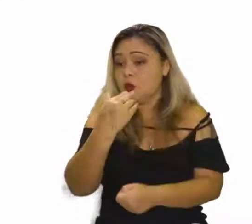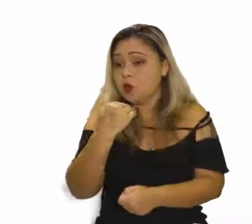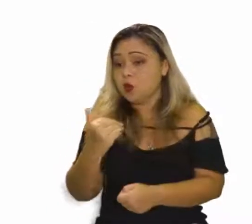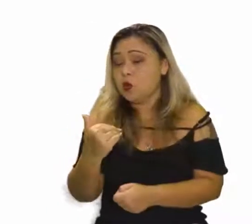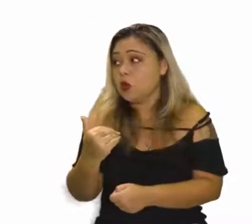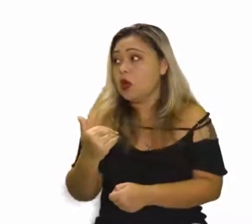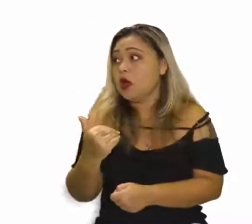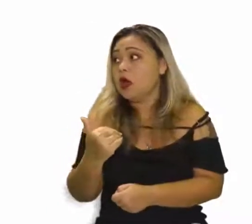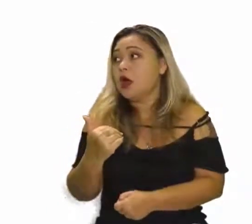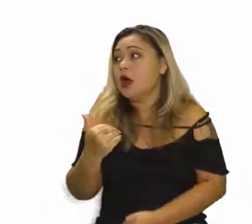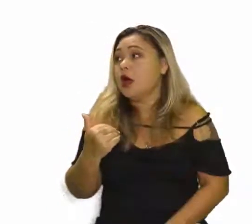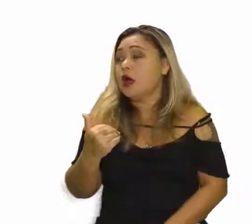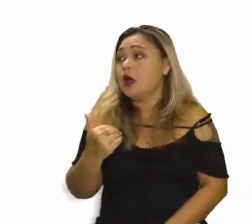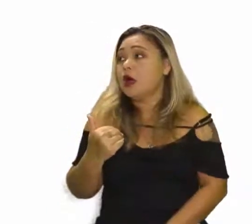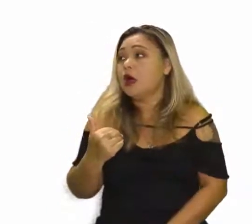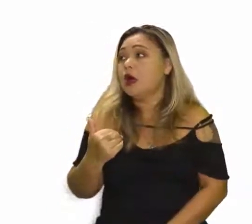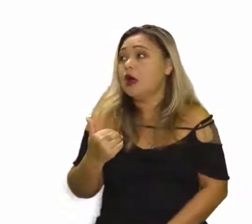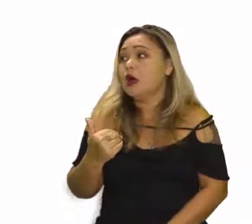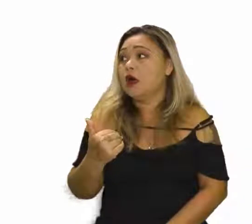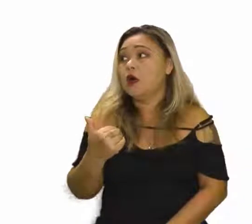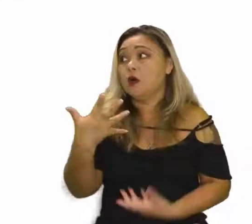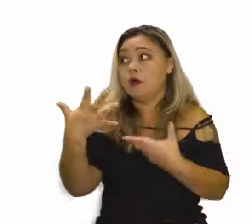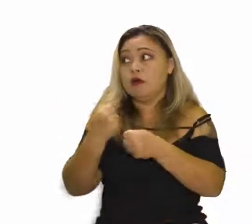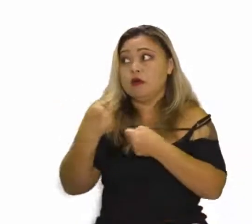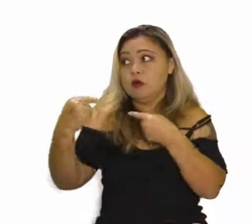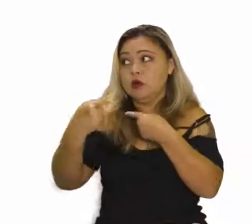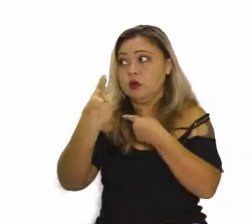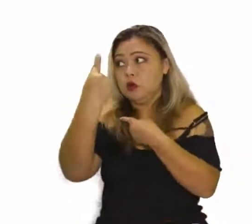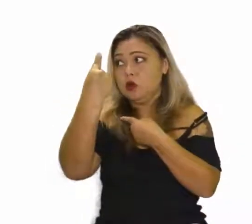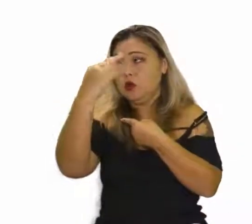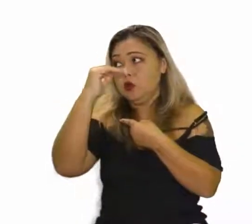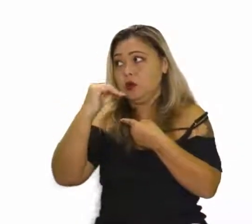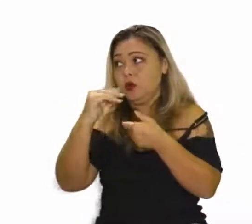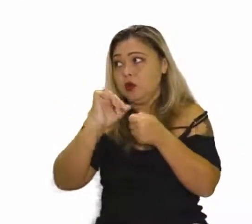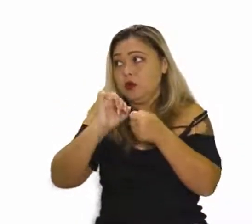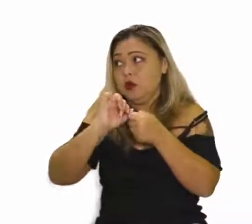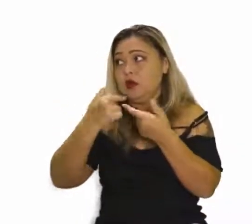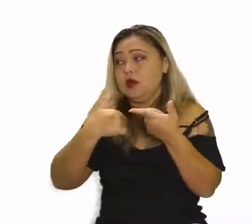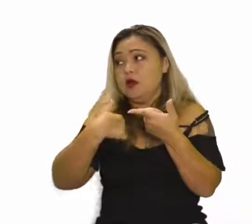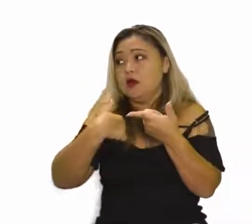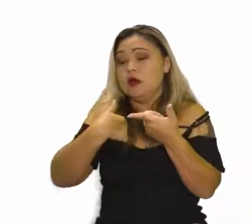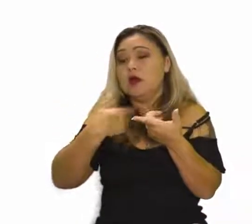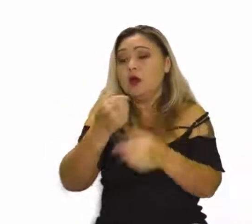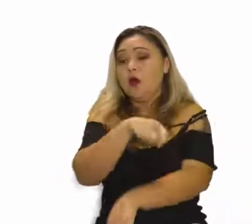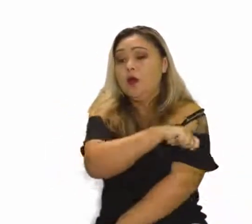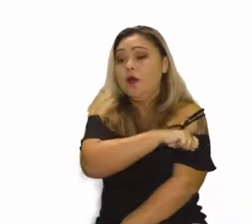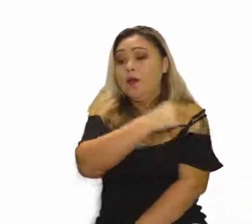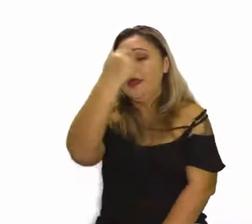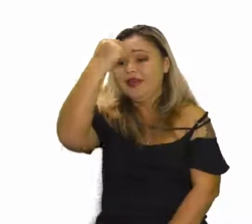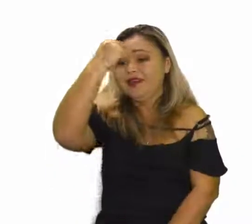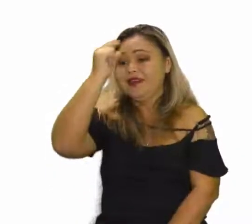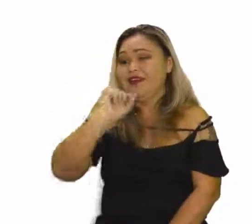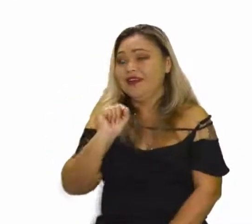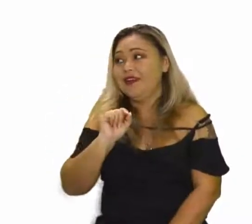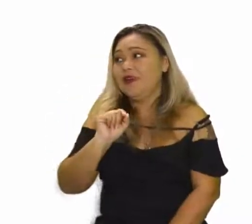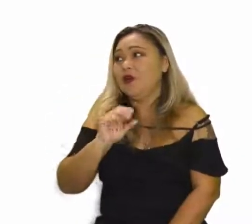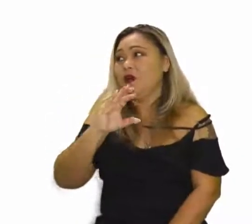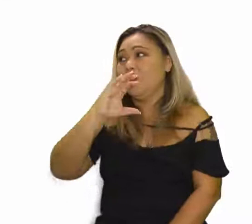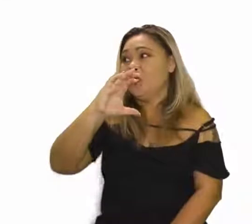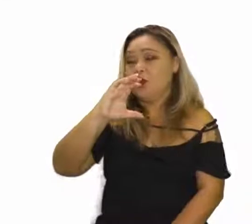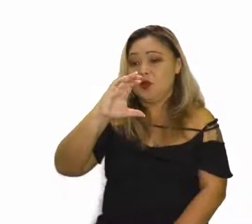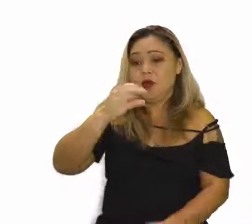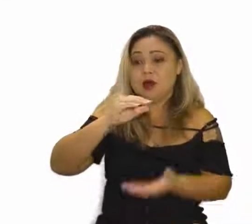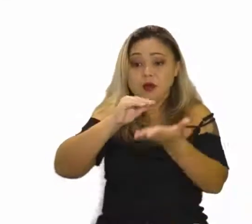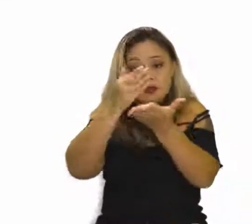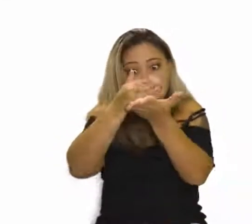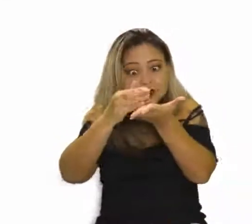dia. Eu fazer esse cálculo, 1,5 ovo, os estudantes pensam que ela bota um ovo